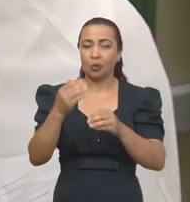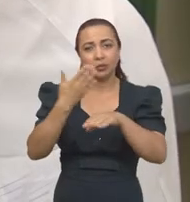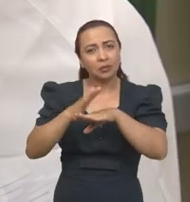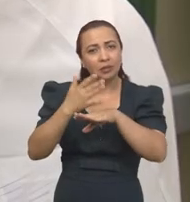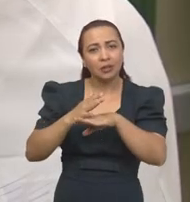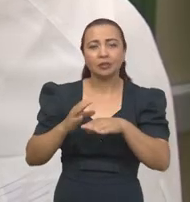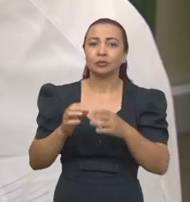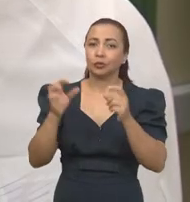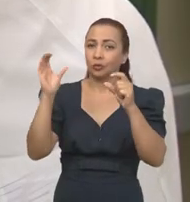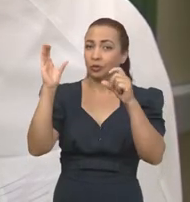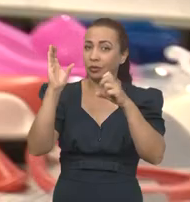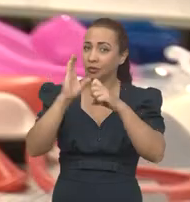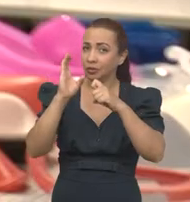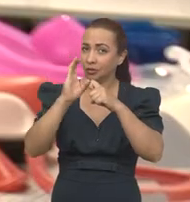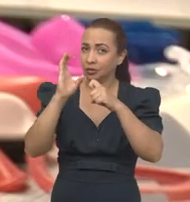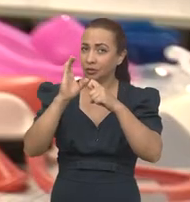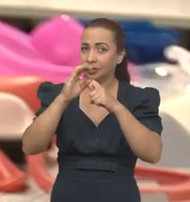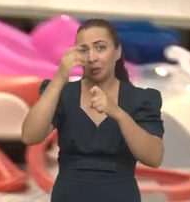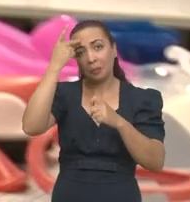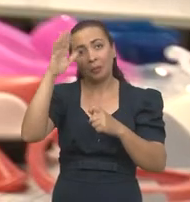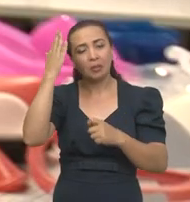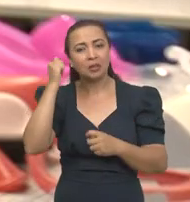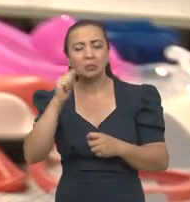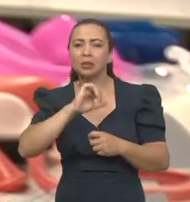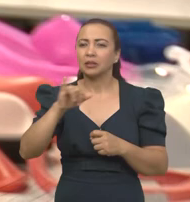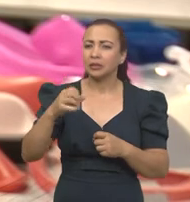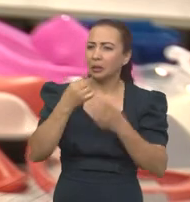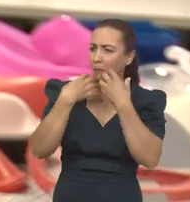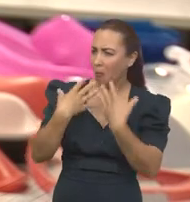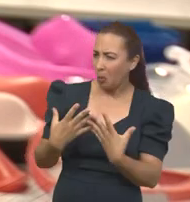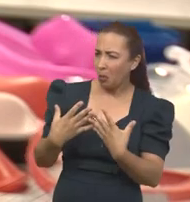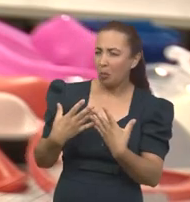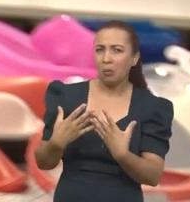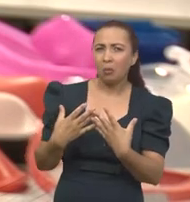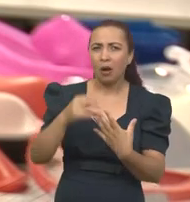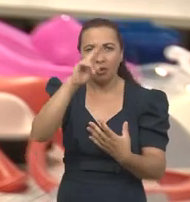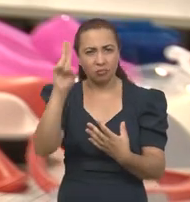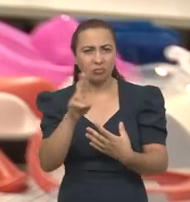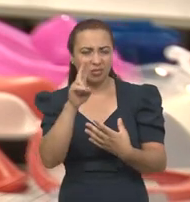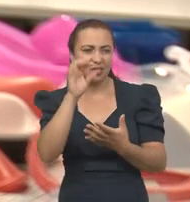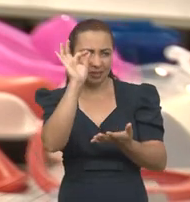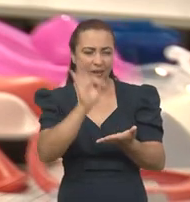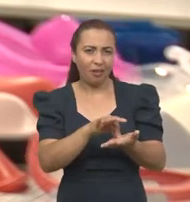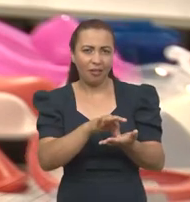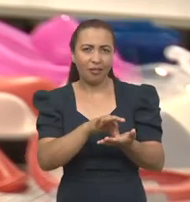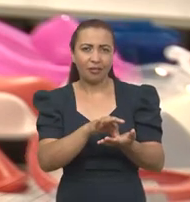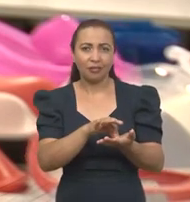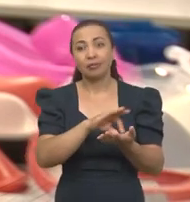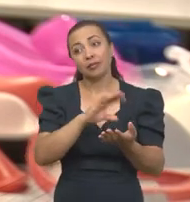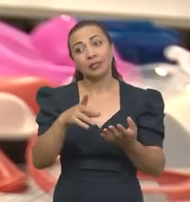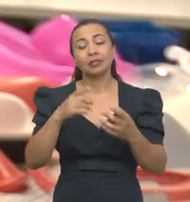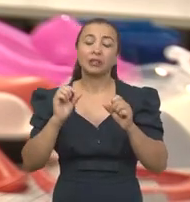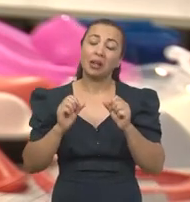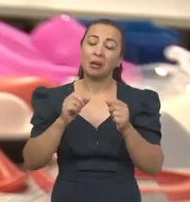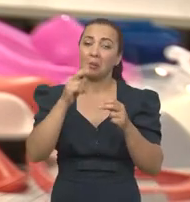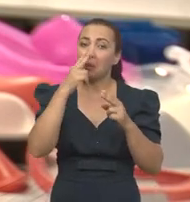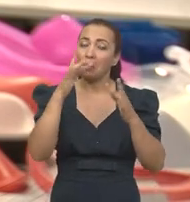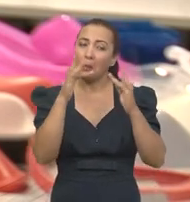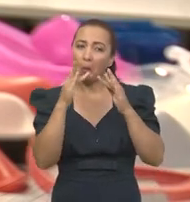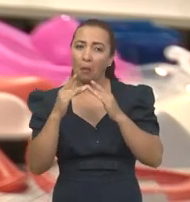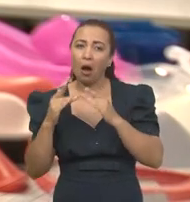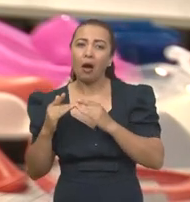testes clínicos atestasse de fá como funciona se está legível se tá está